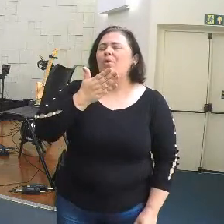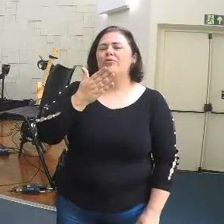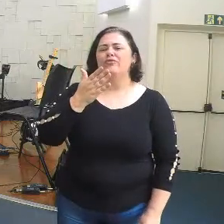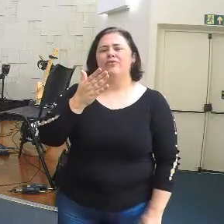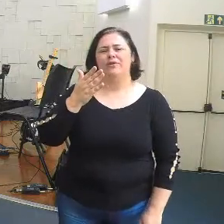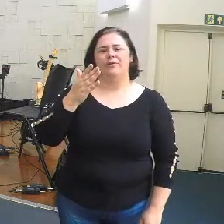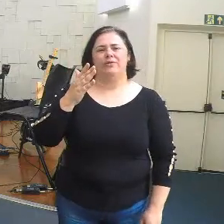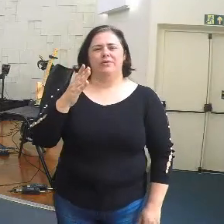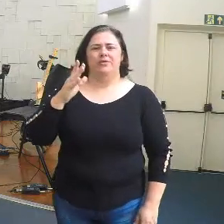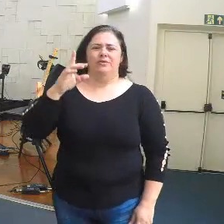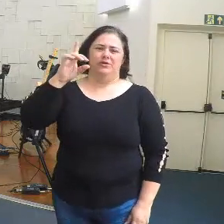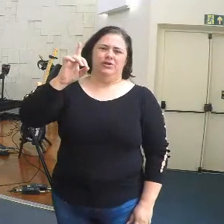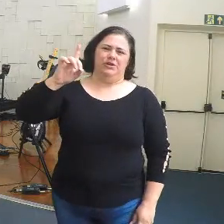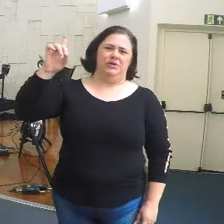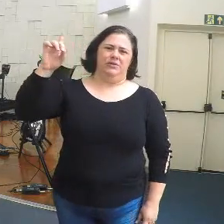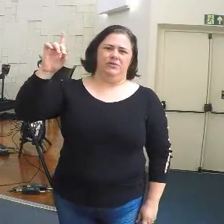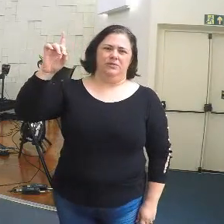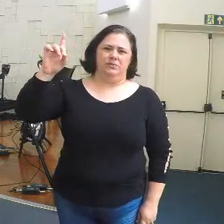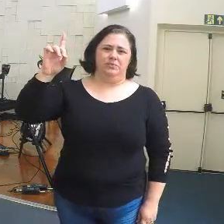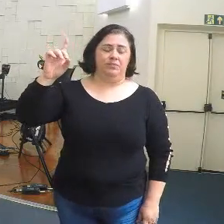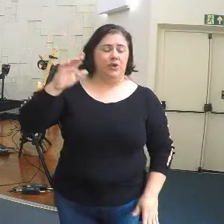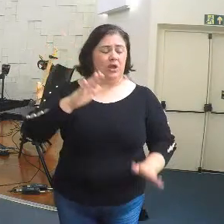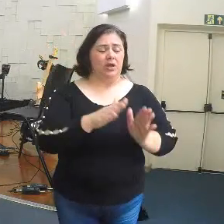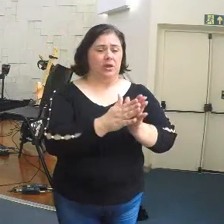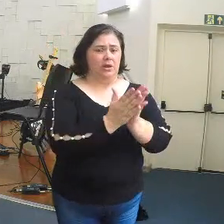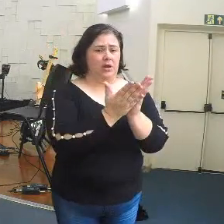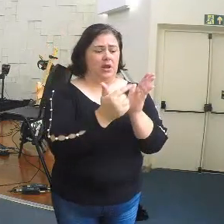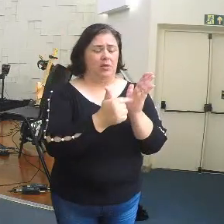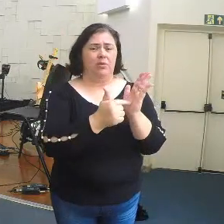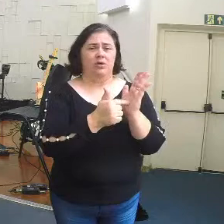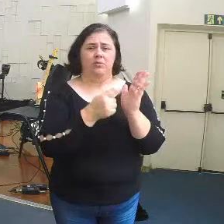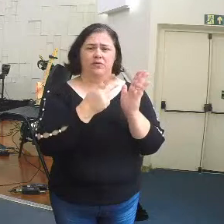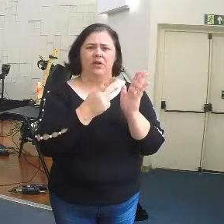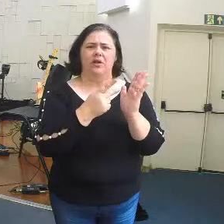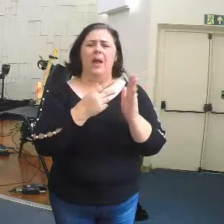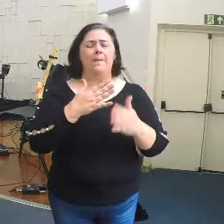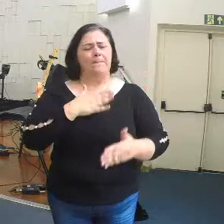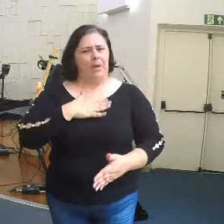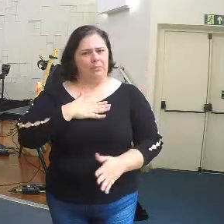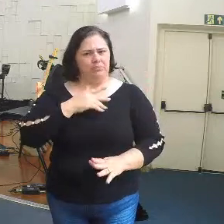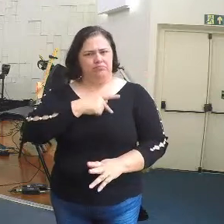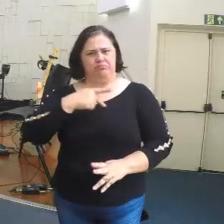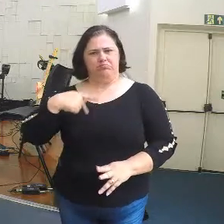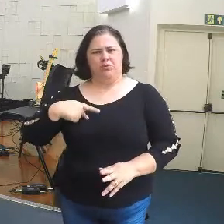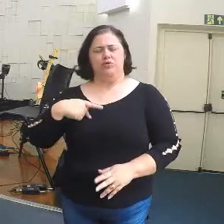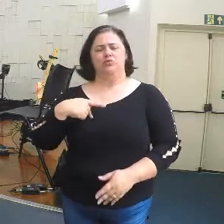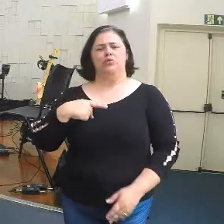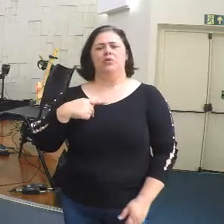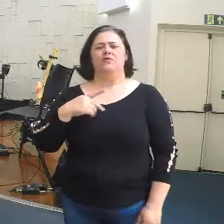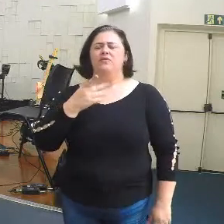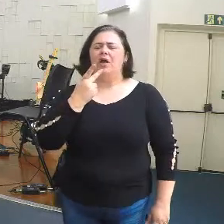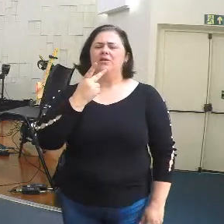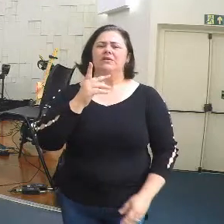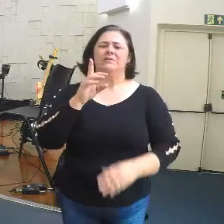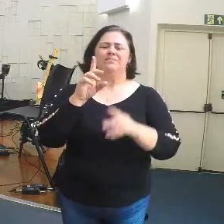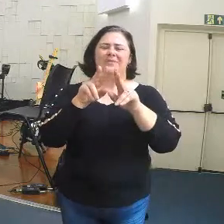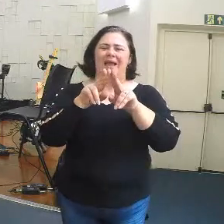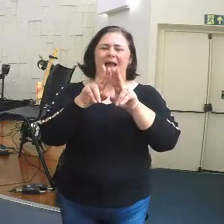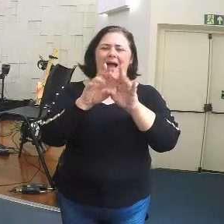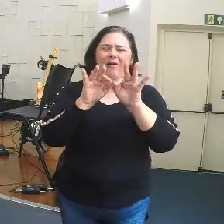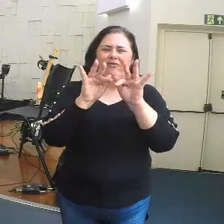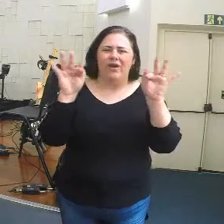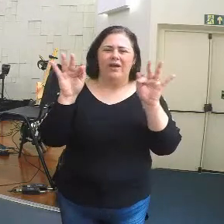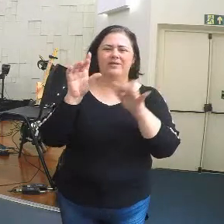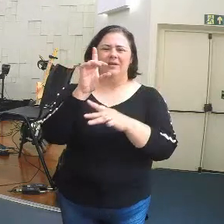Sagradas. A meu juízo, a expressão Deus é amor é, ao mesmo tempo, a afirmação